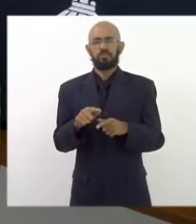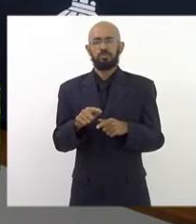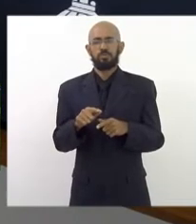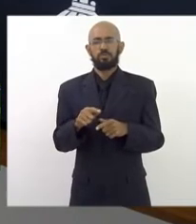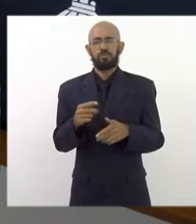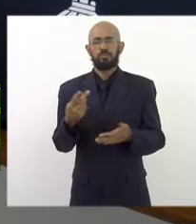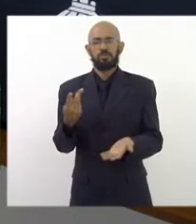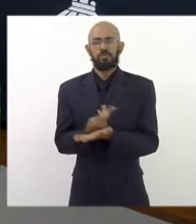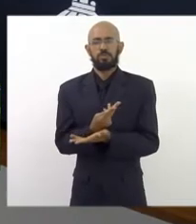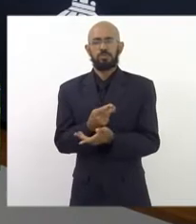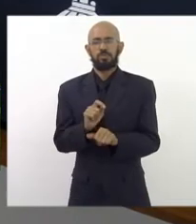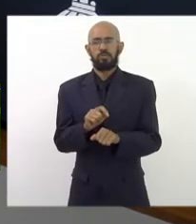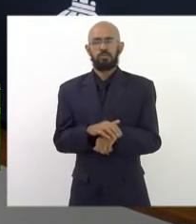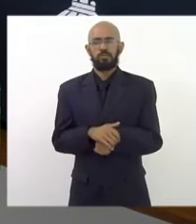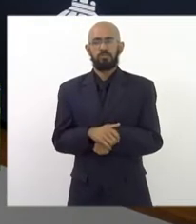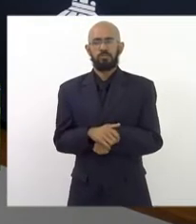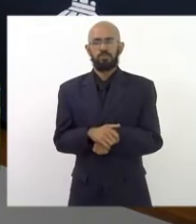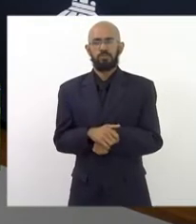de...